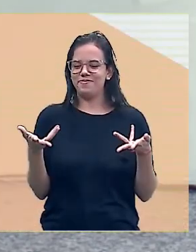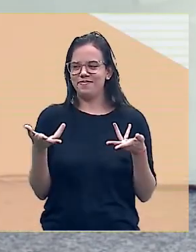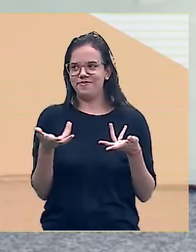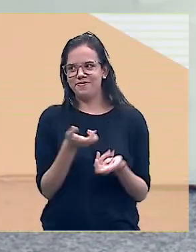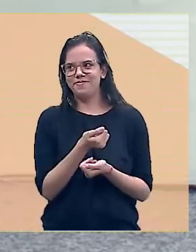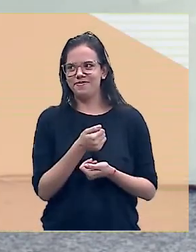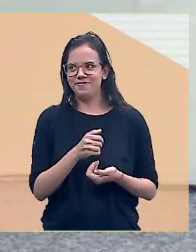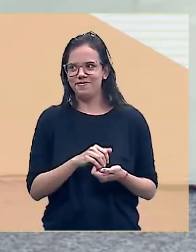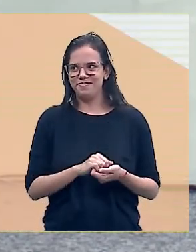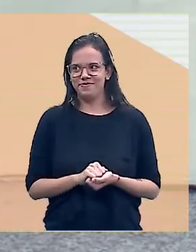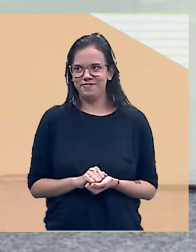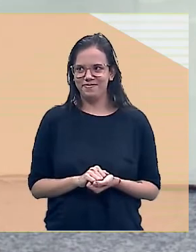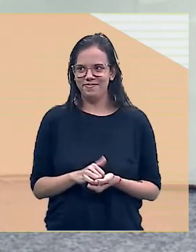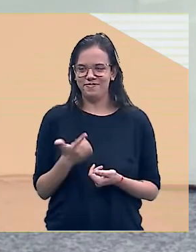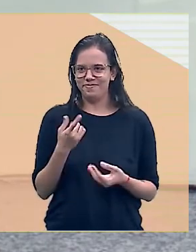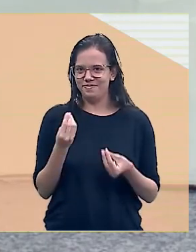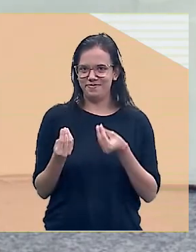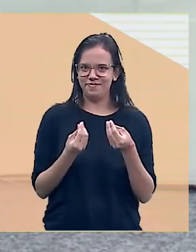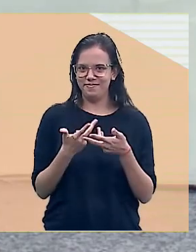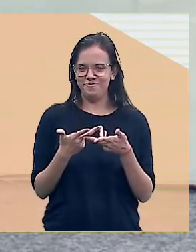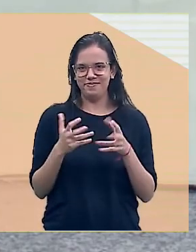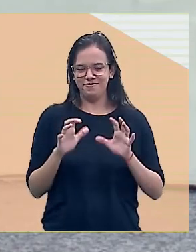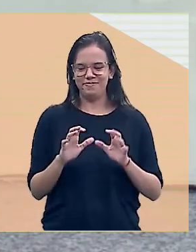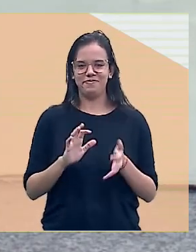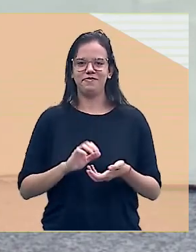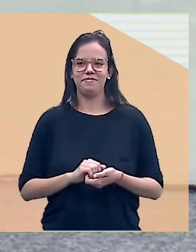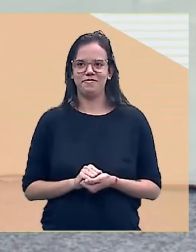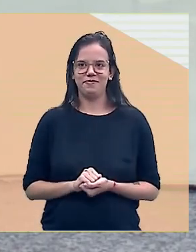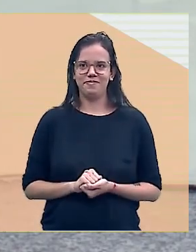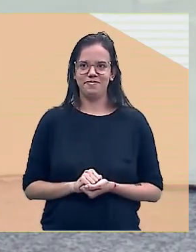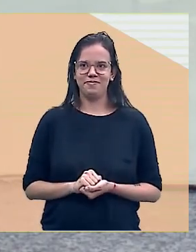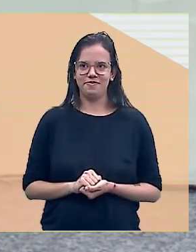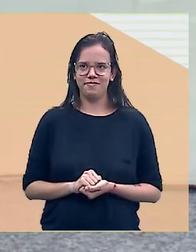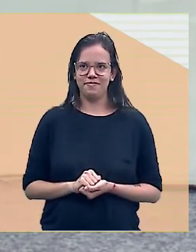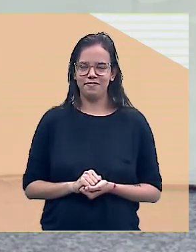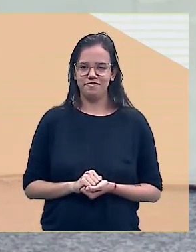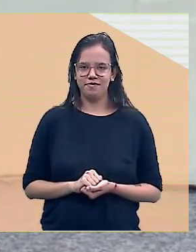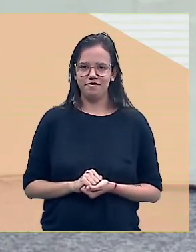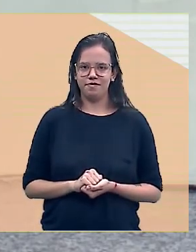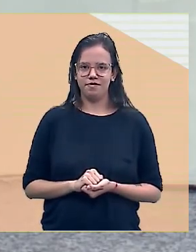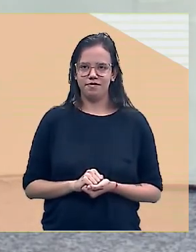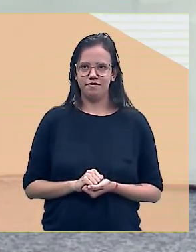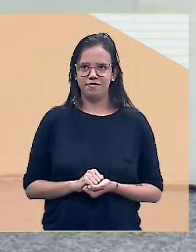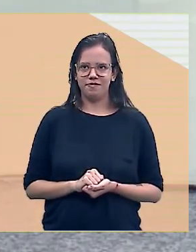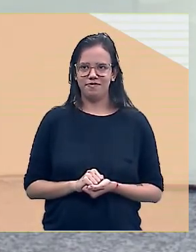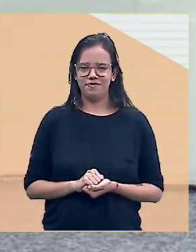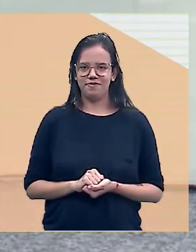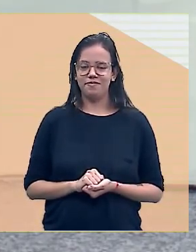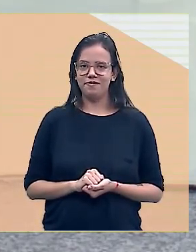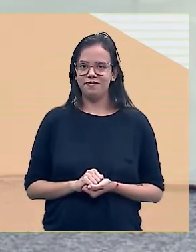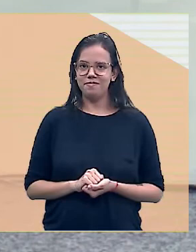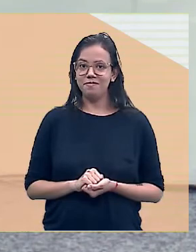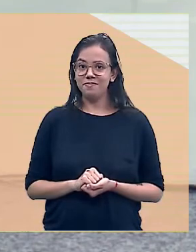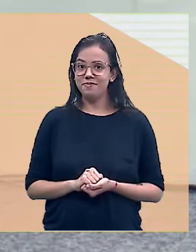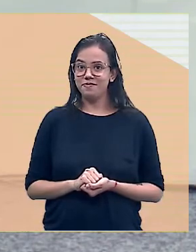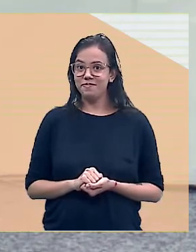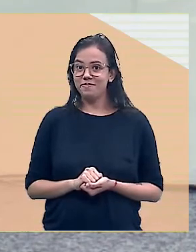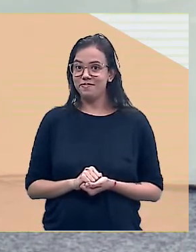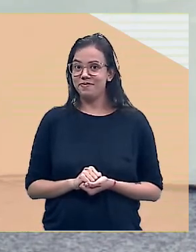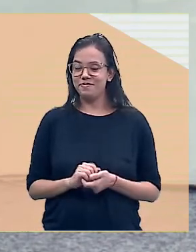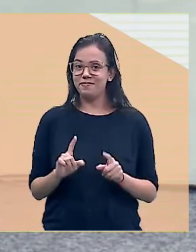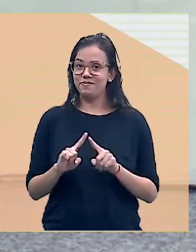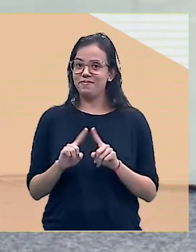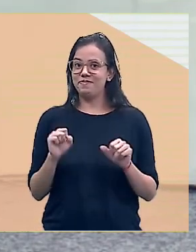tu tem condição negócio de chave Maria eu sou é mas para parar de babar aqui o senhor